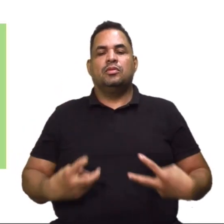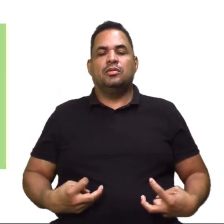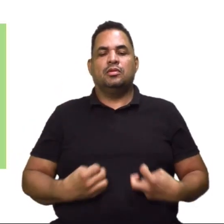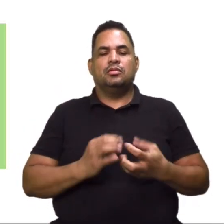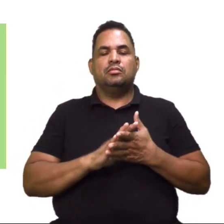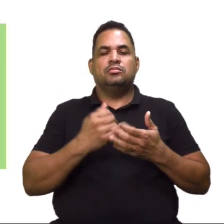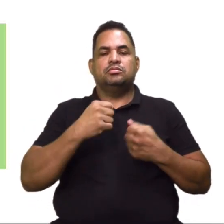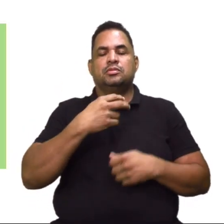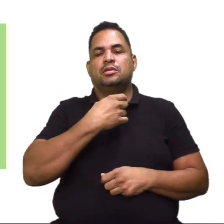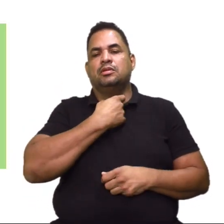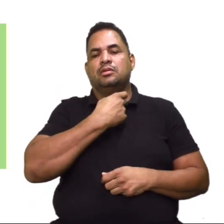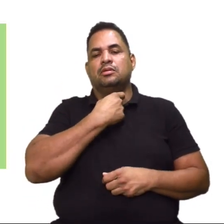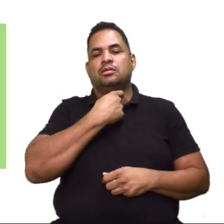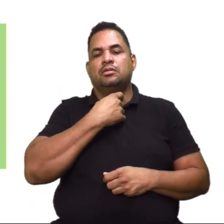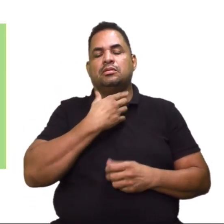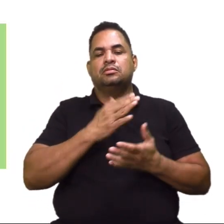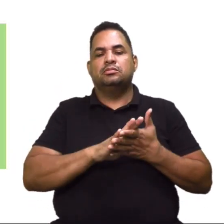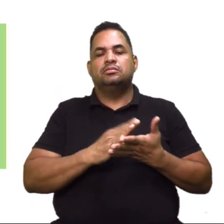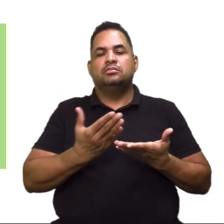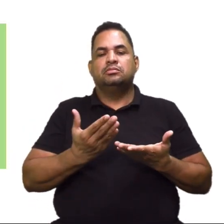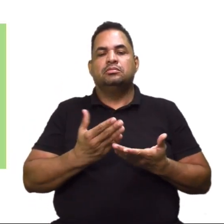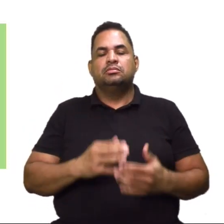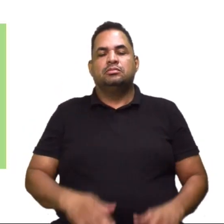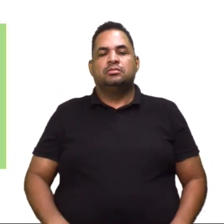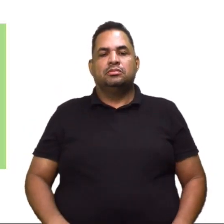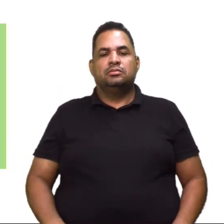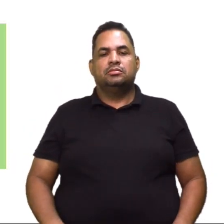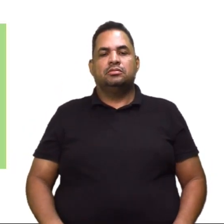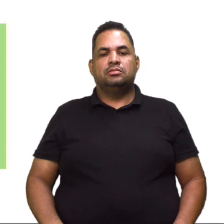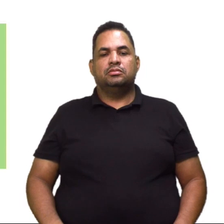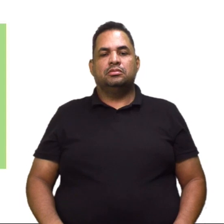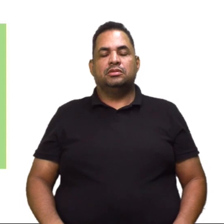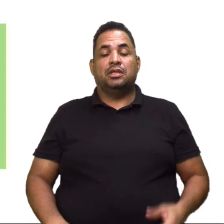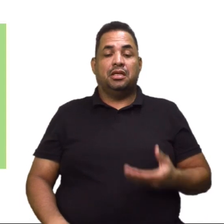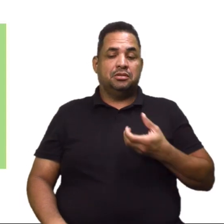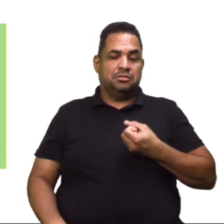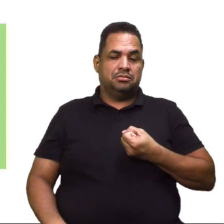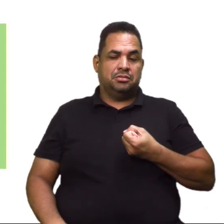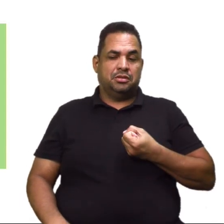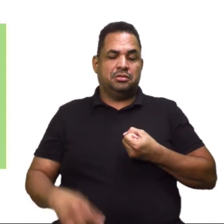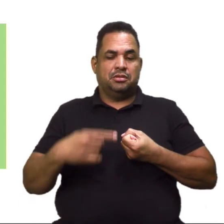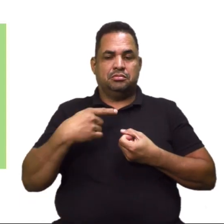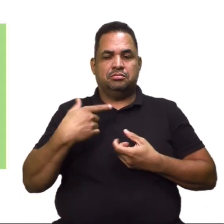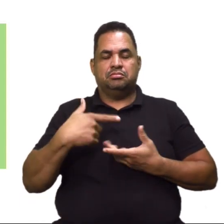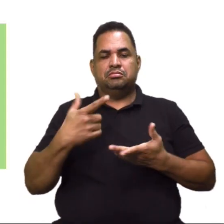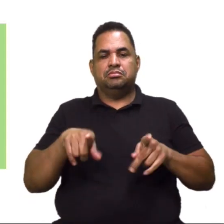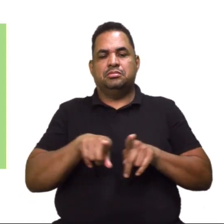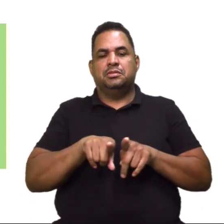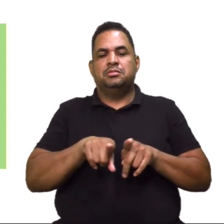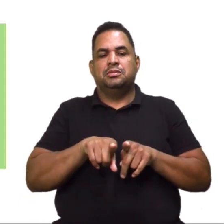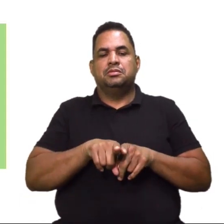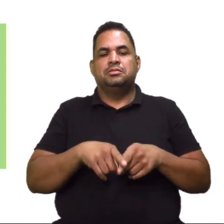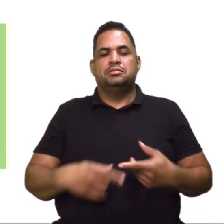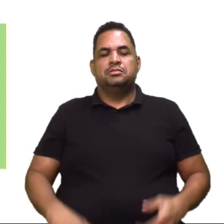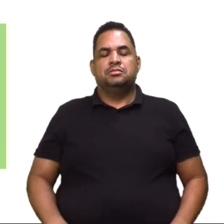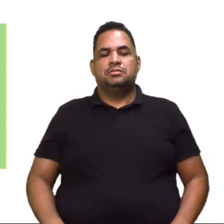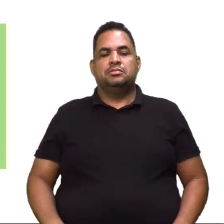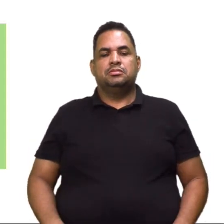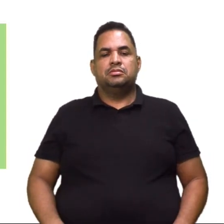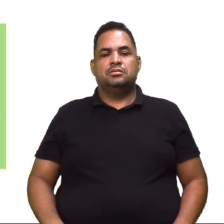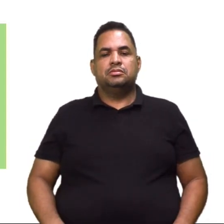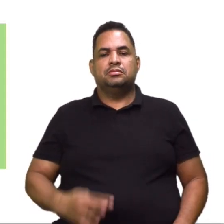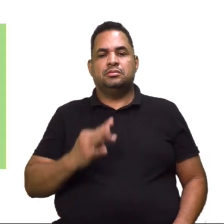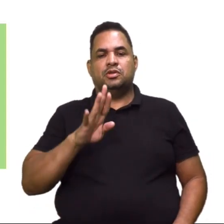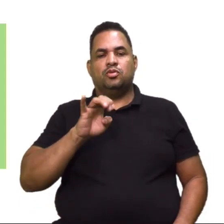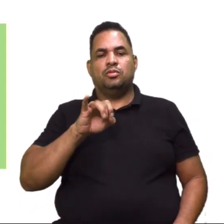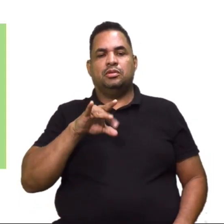garganta, na região da genitália masculina, também na região anal, tá? Então, e a gente falou também sobre a tricomoníase,